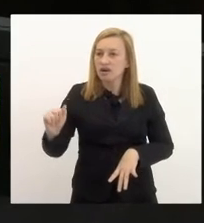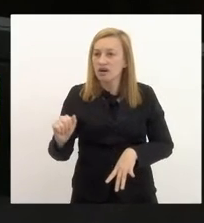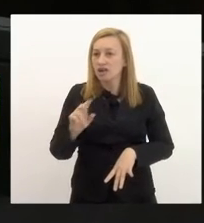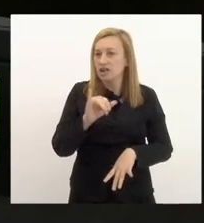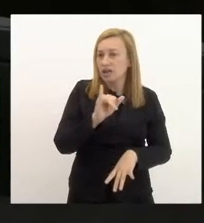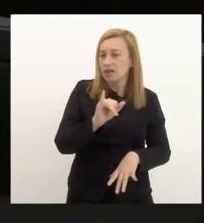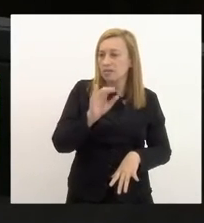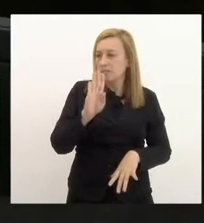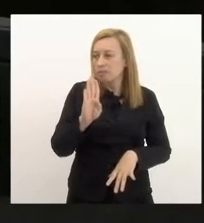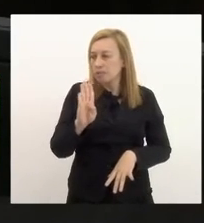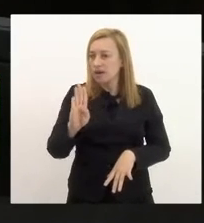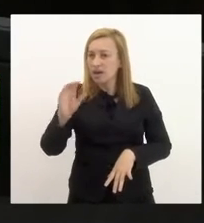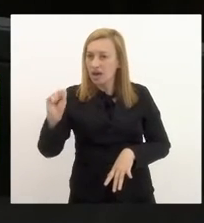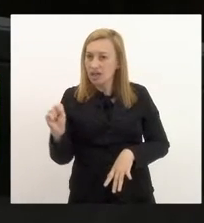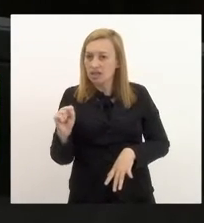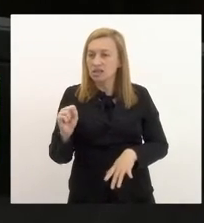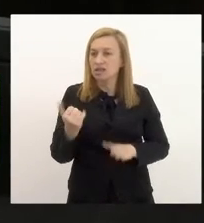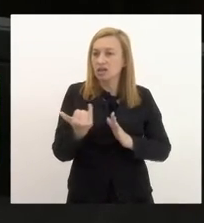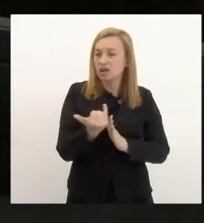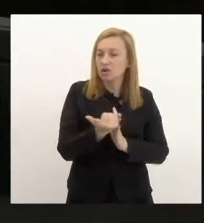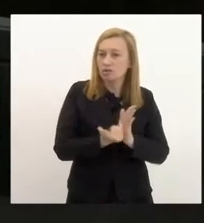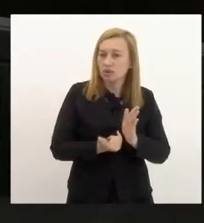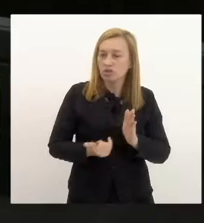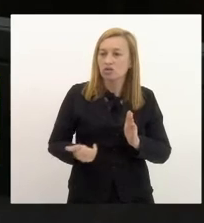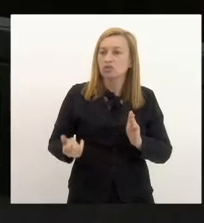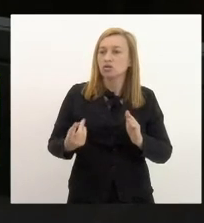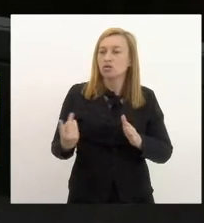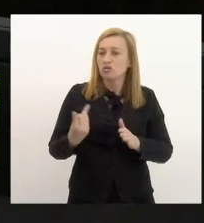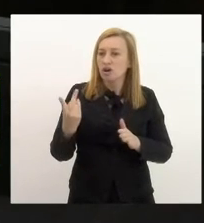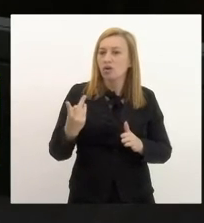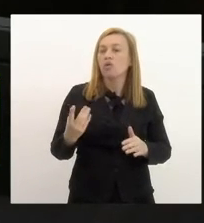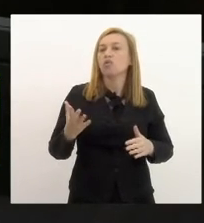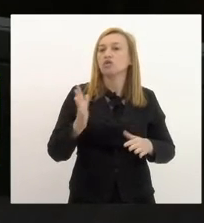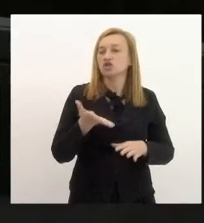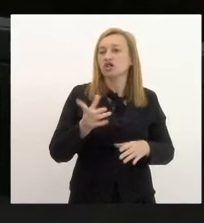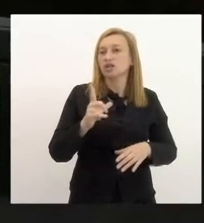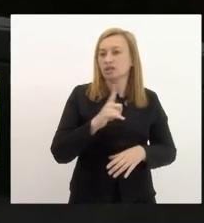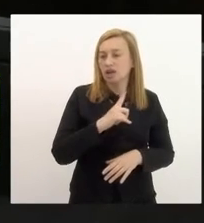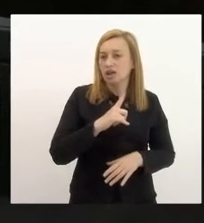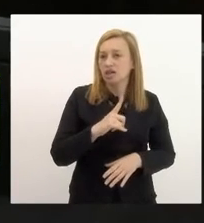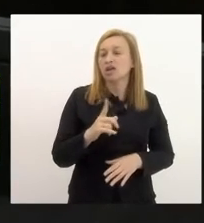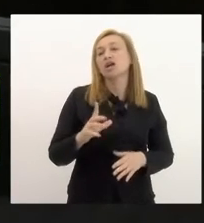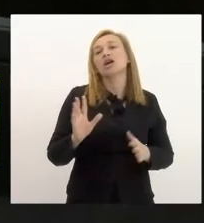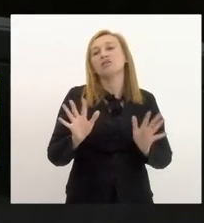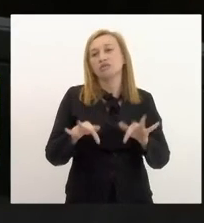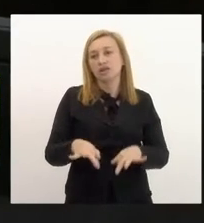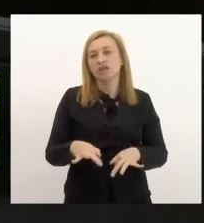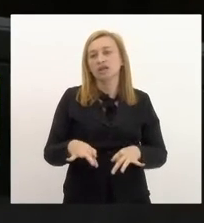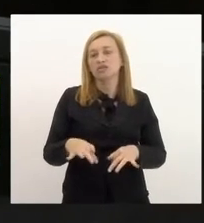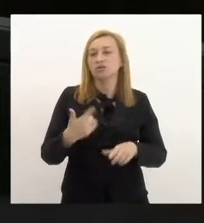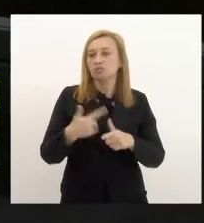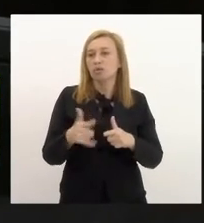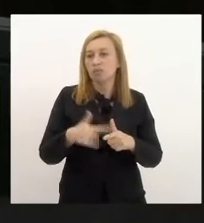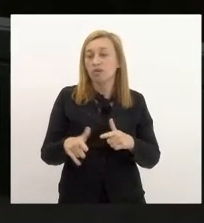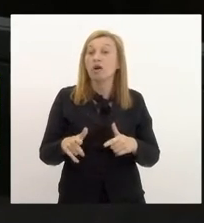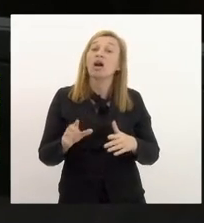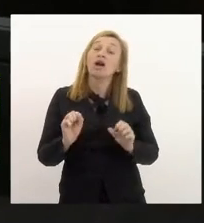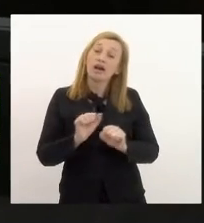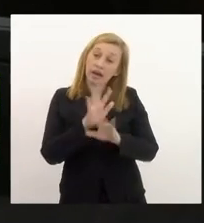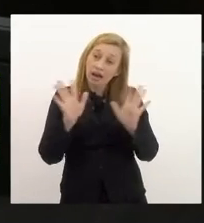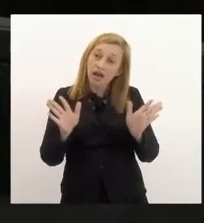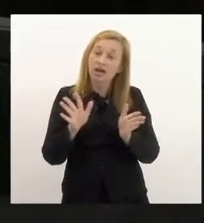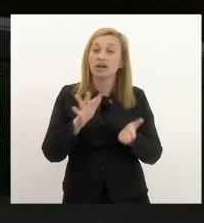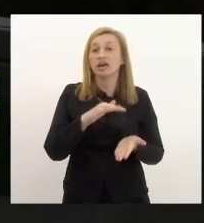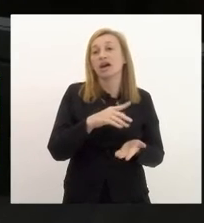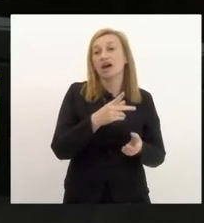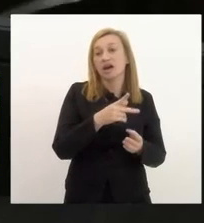nome que se queira dar que é um imposto sobre o valor agregado E aí a gente acabaria de alguma forma com esse problemas teclado que a